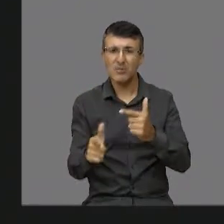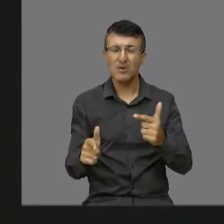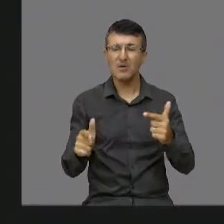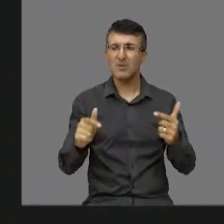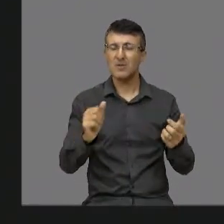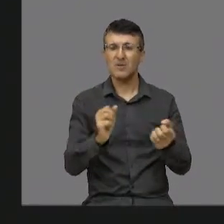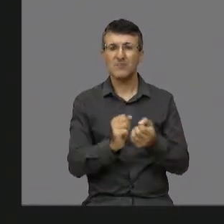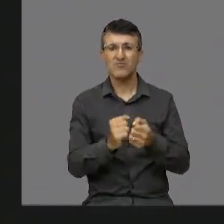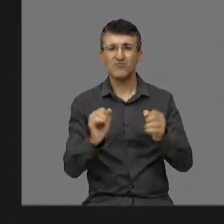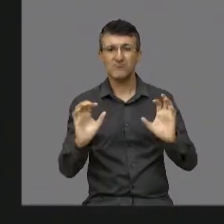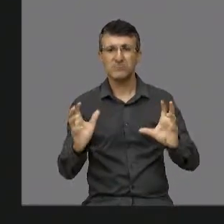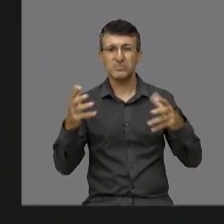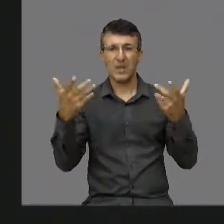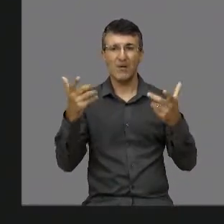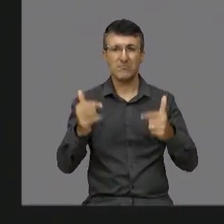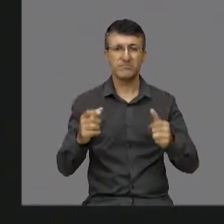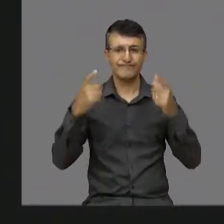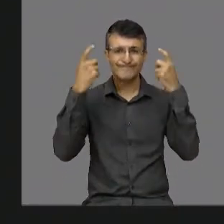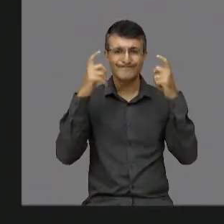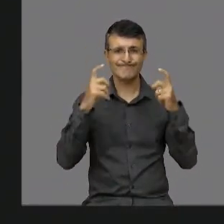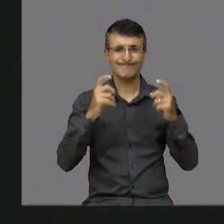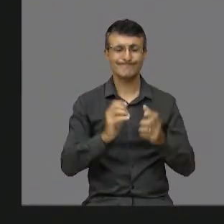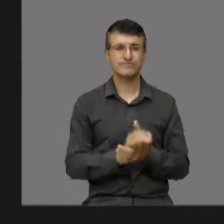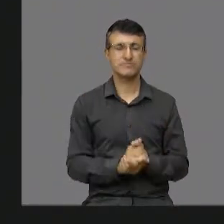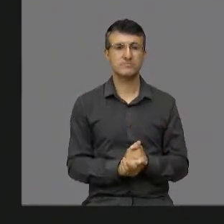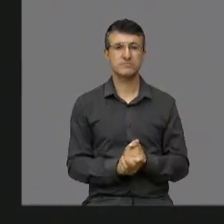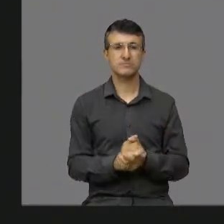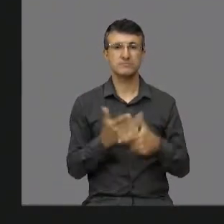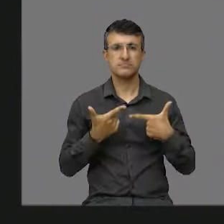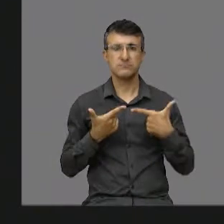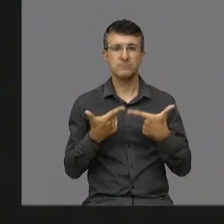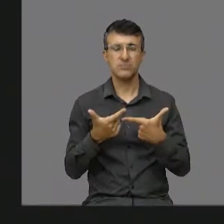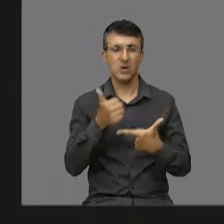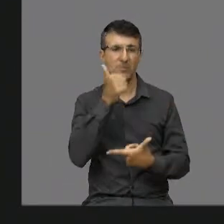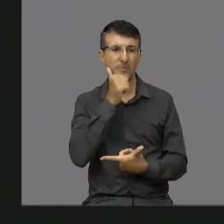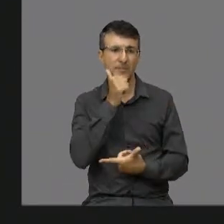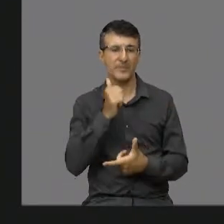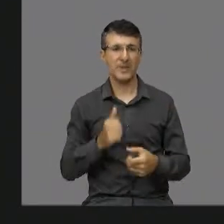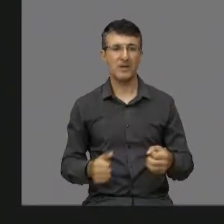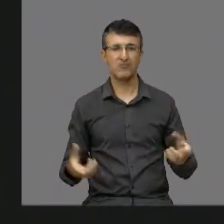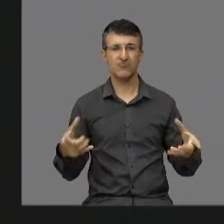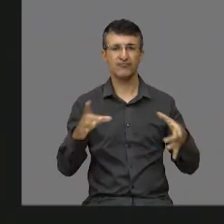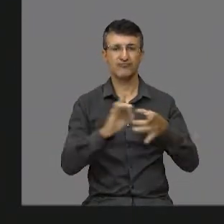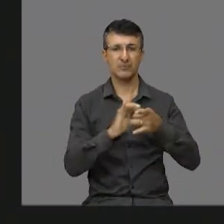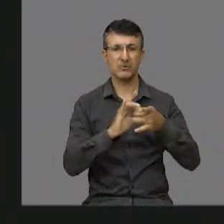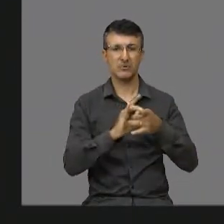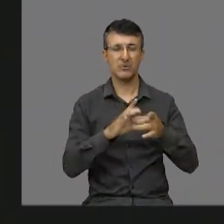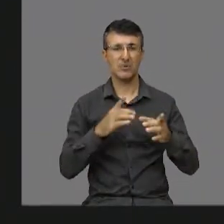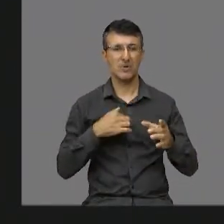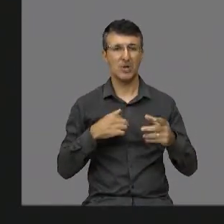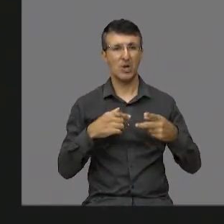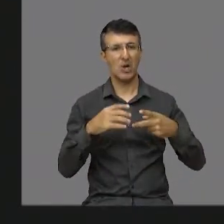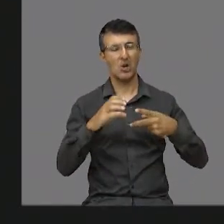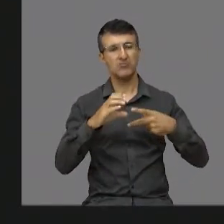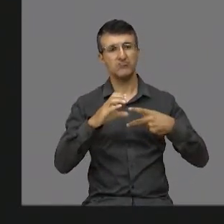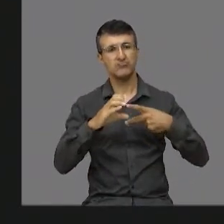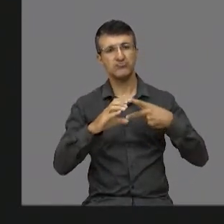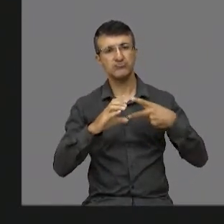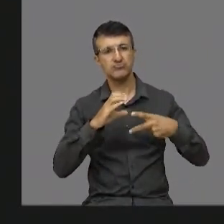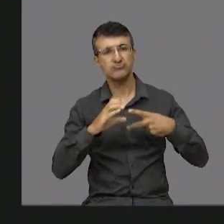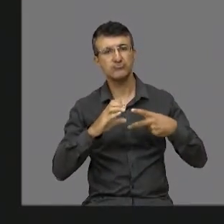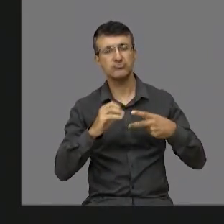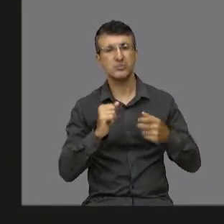vocês, contem também sempre com a Câmara Municipal, essa parceria, né, que puder fazer, vamos fazer também para